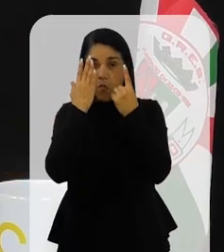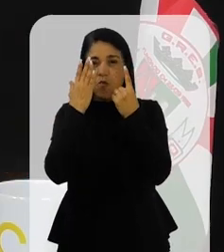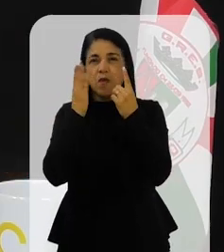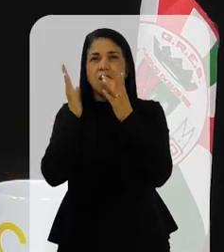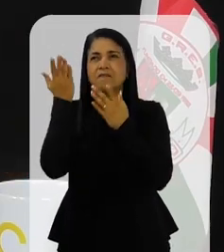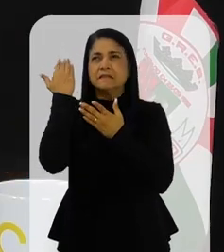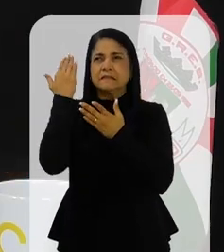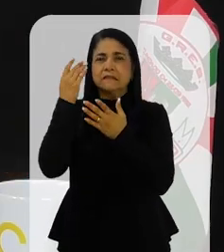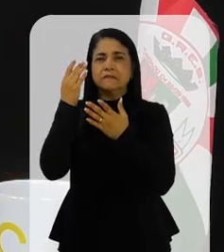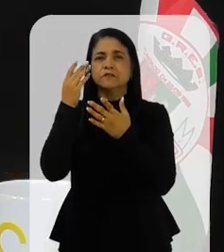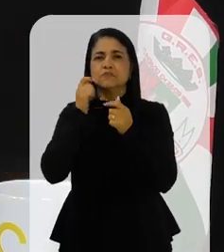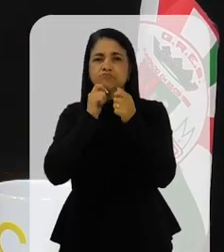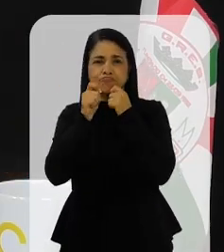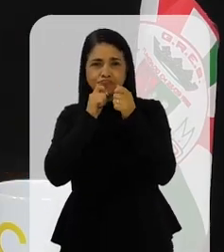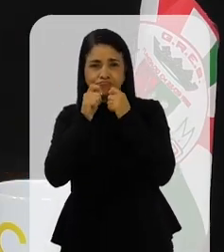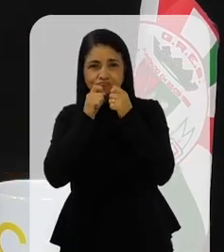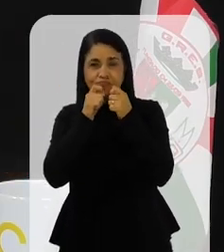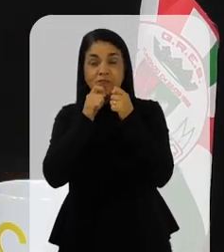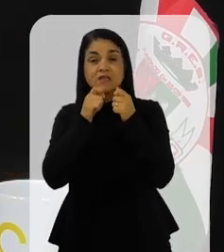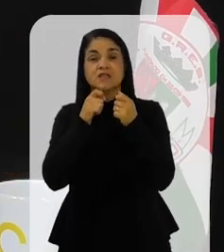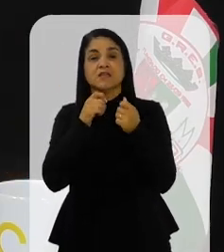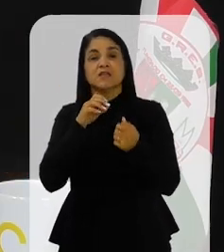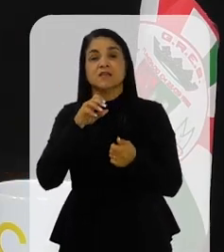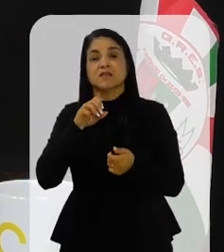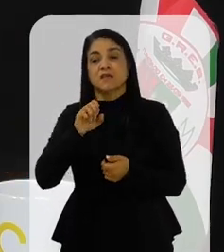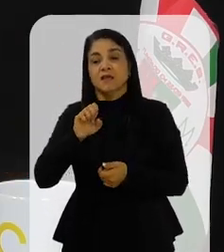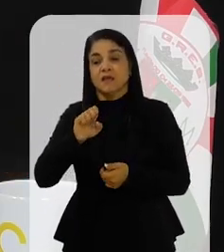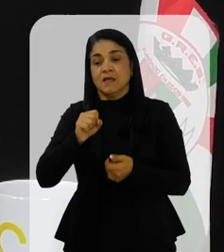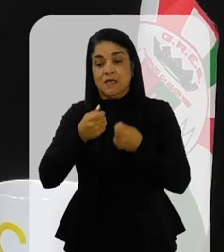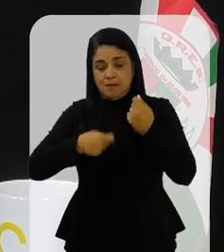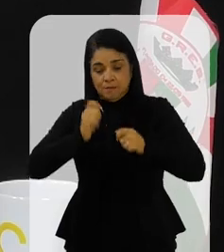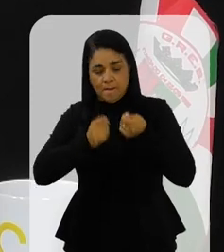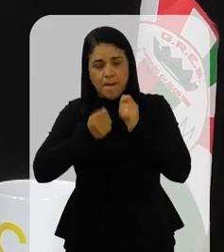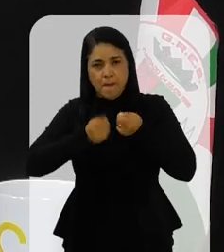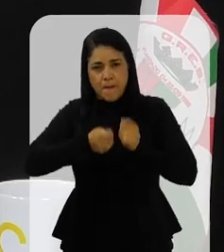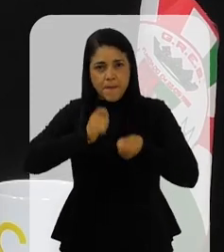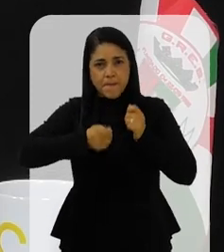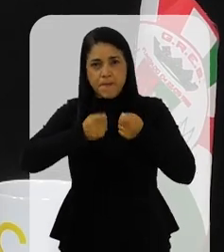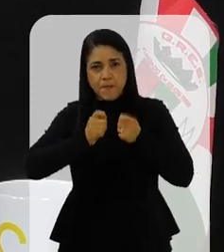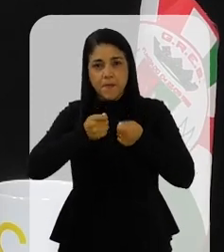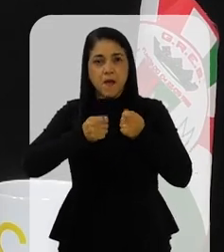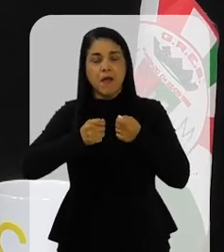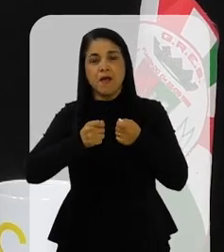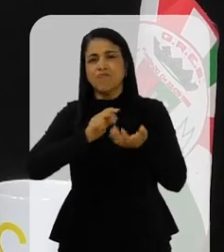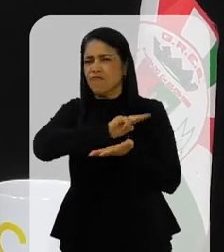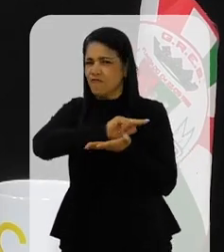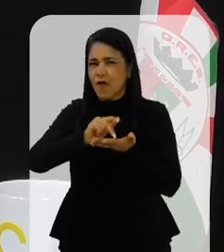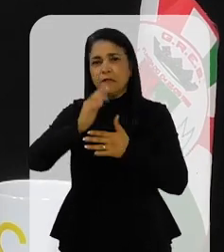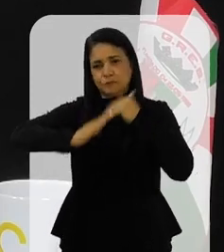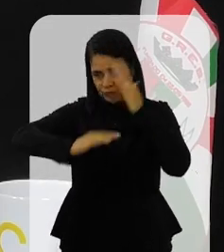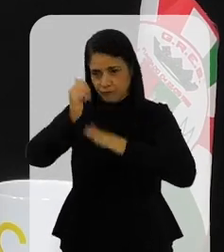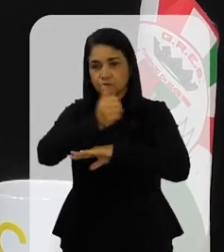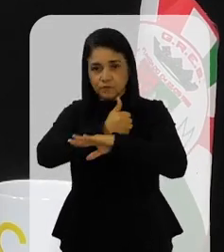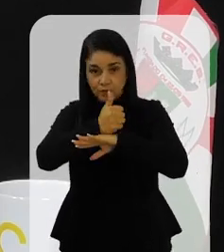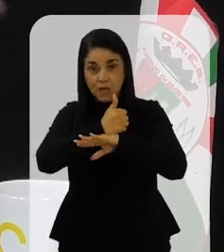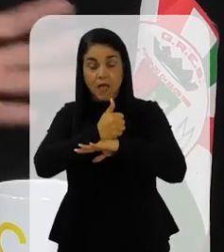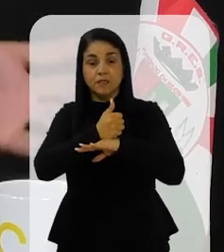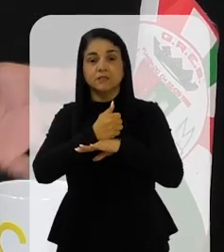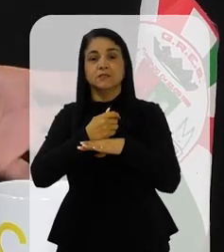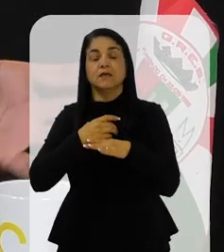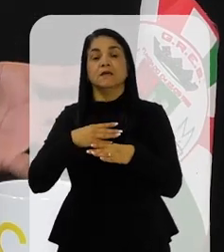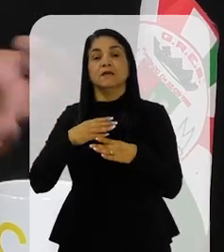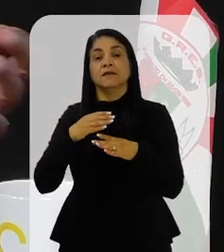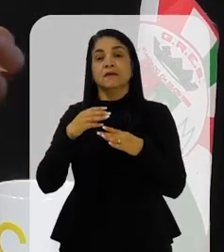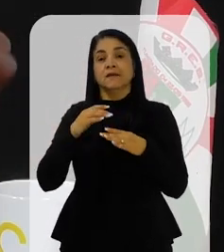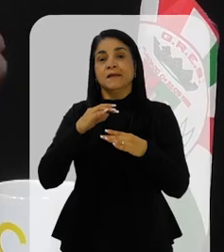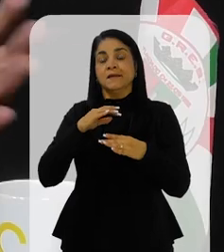época quando tinha Esquentando os Tamborins, com Chiquinho... Espinosa, a Rede Manchete, né? Ele achou